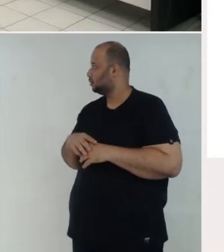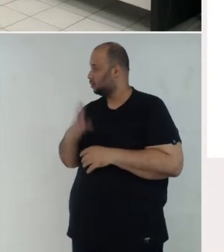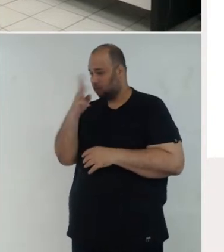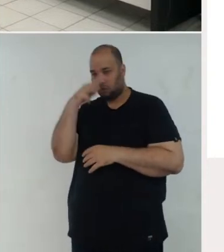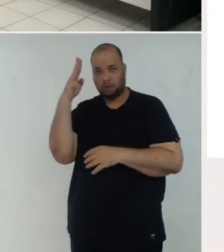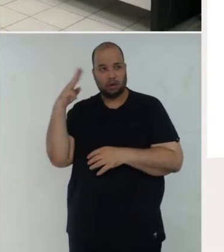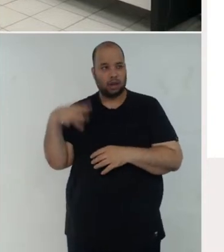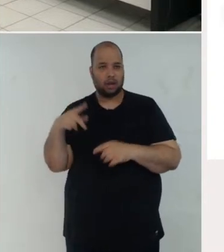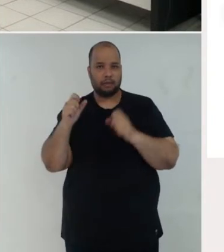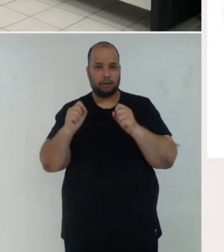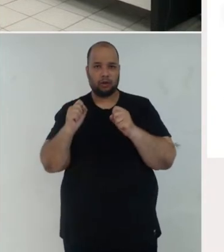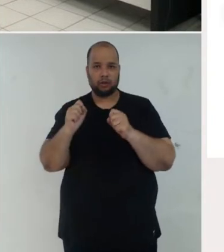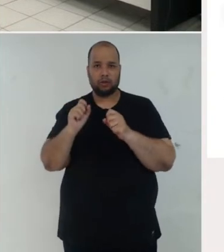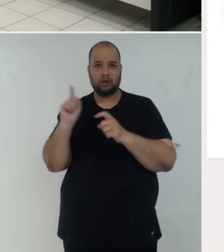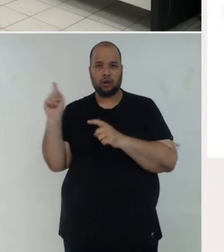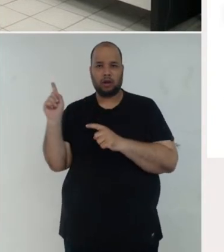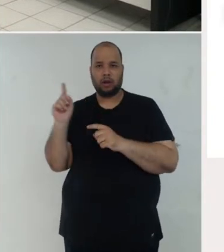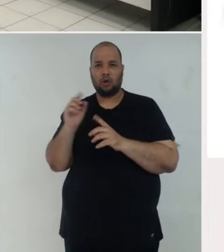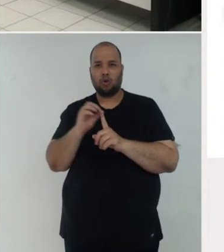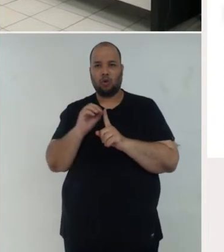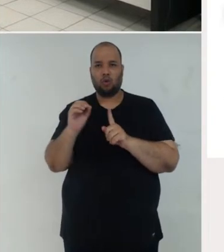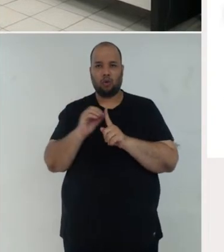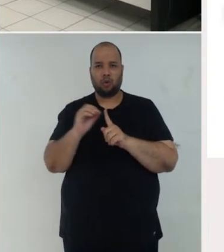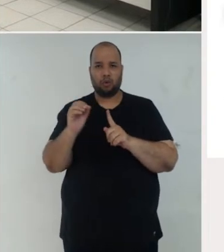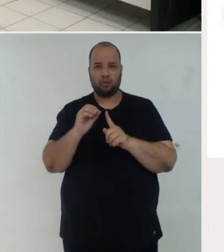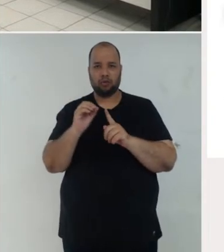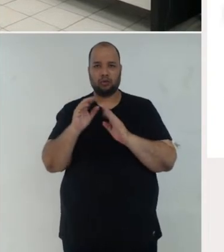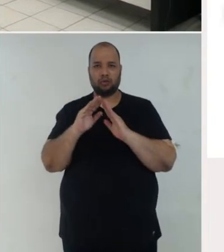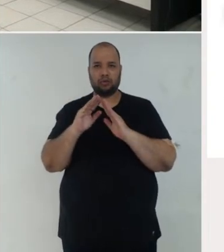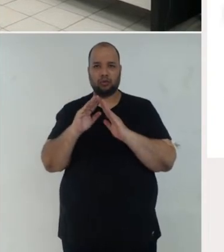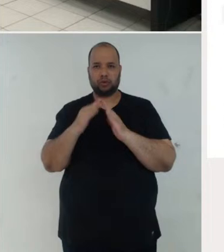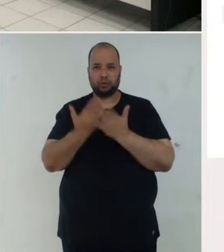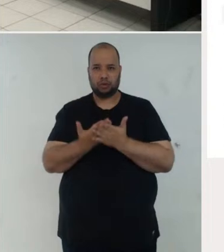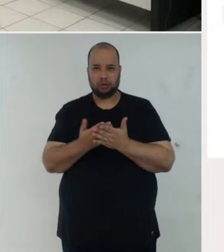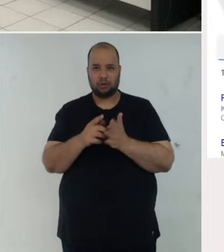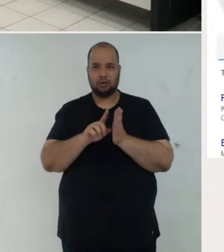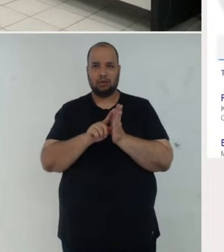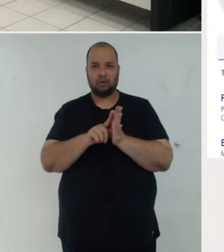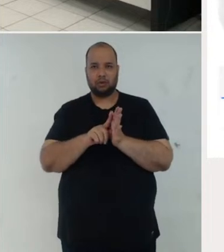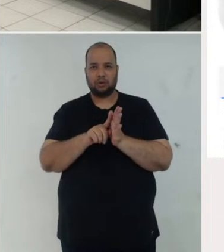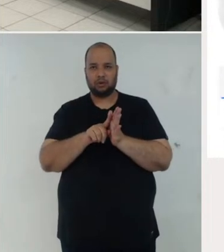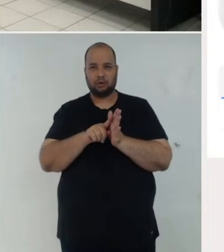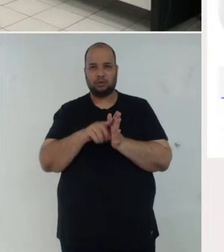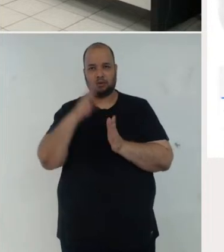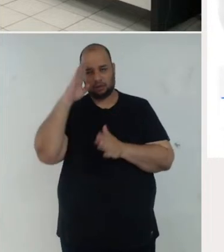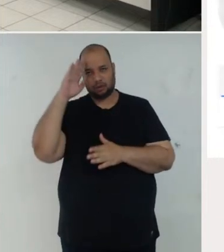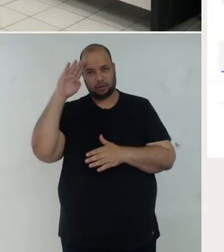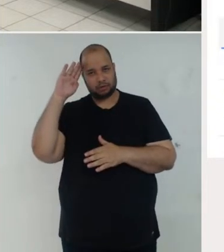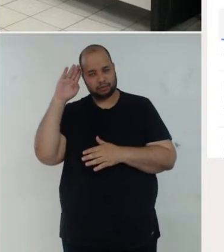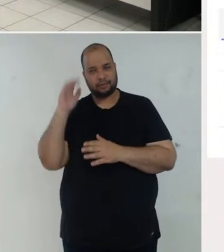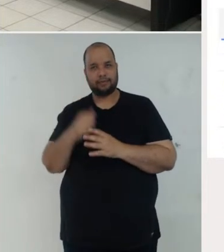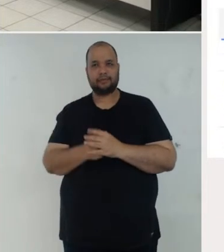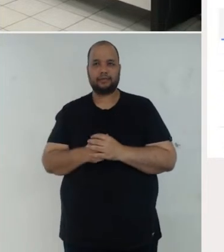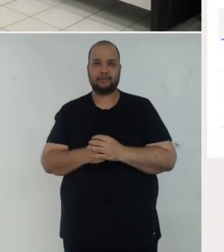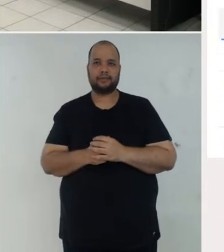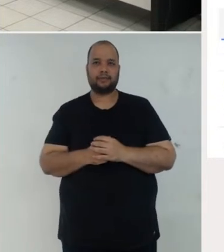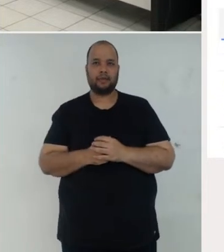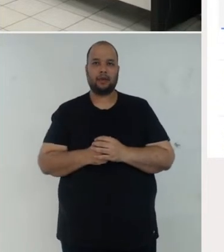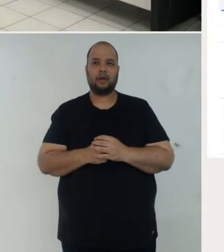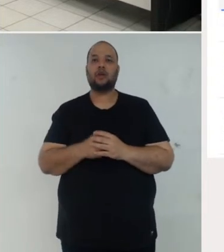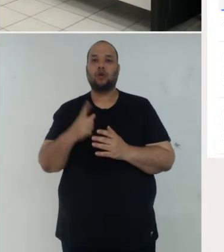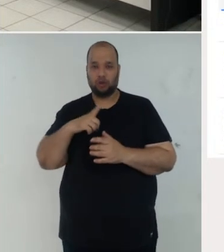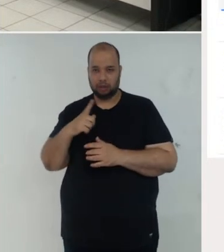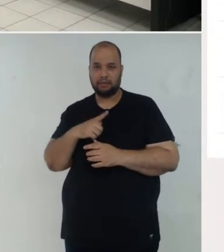favor, colocar no Google Scholar os 20 artigos mais citados pelo Google Scholar, que também estamos ali.